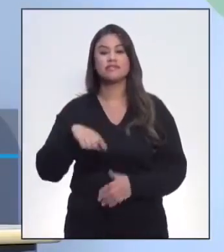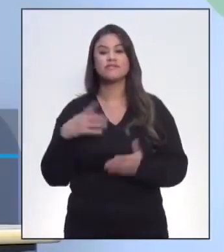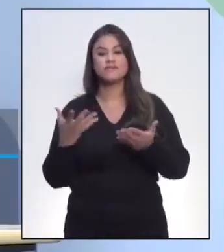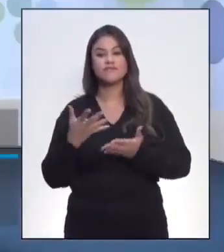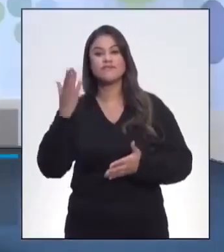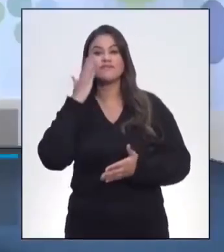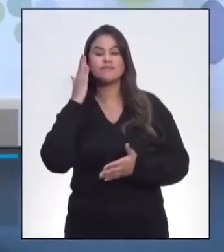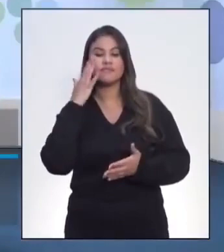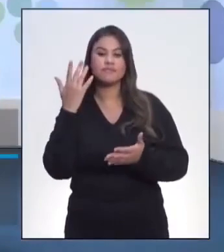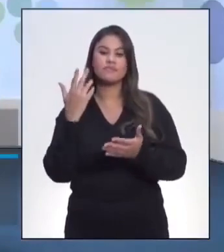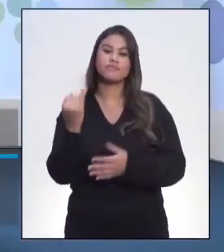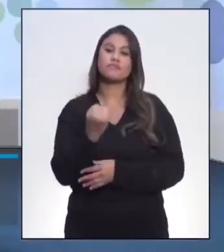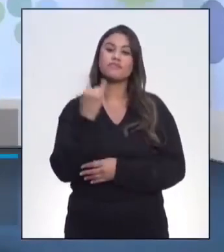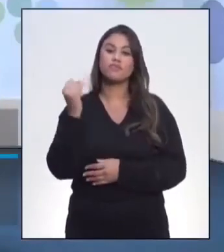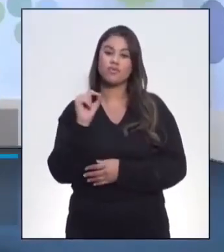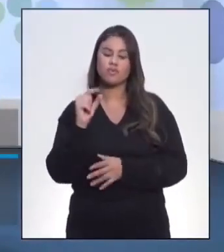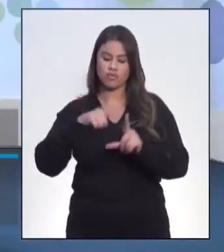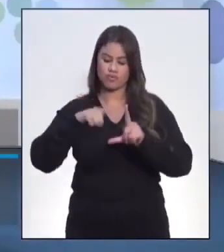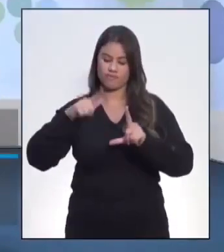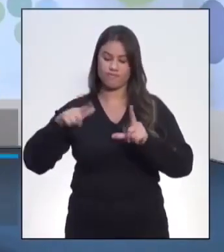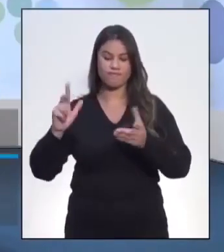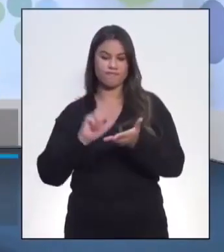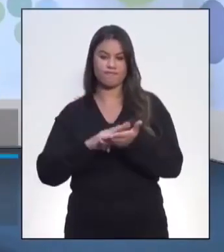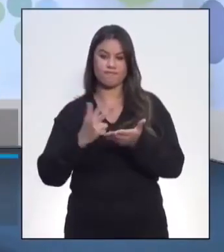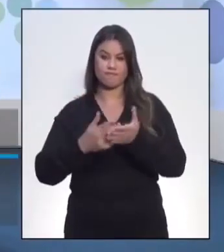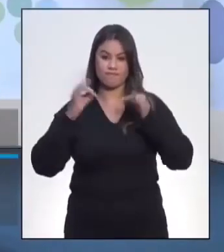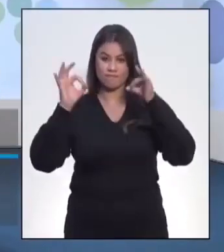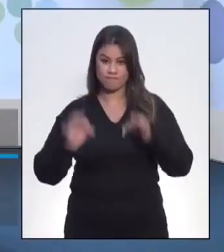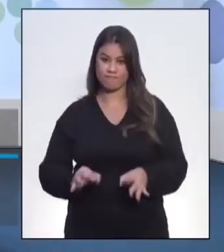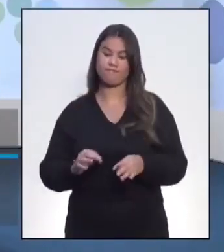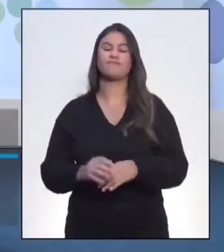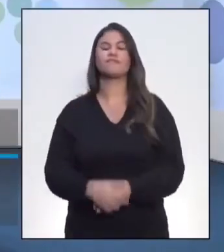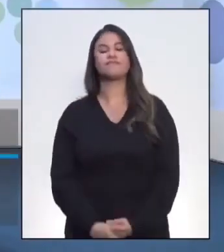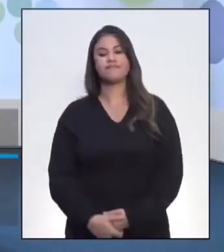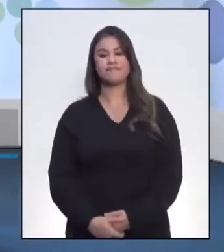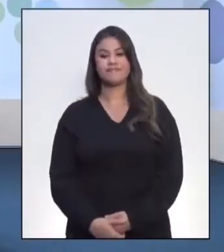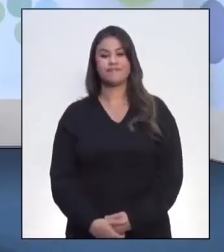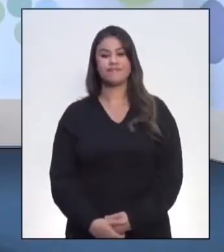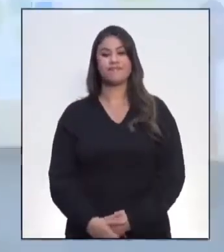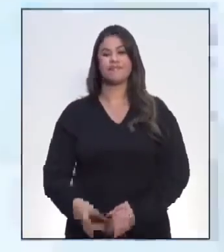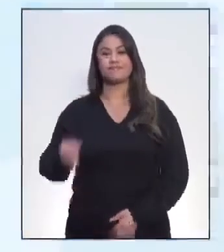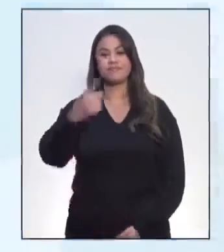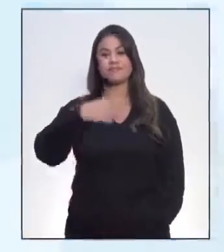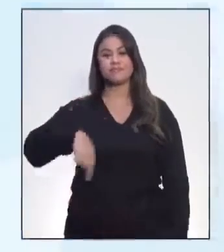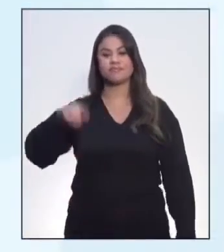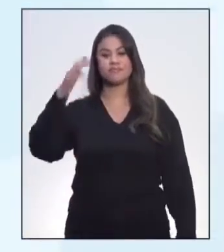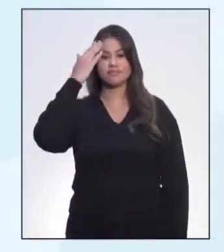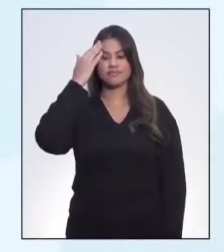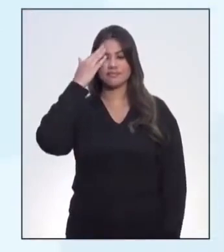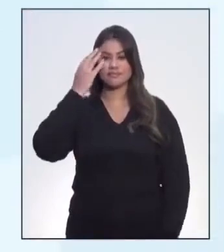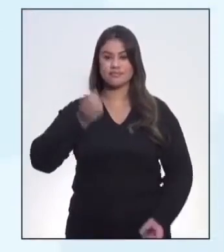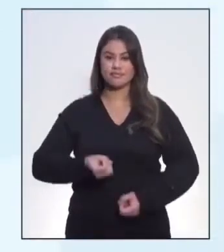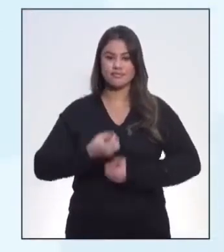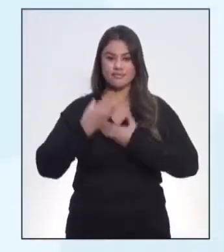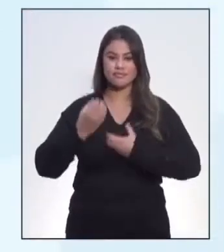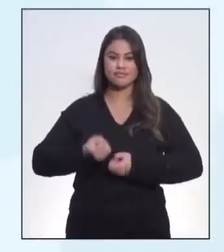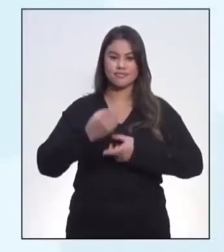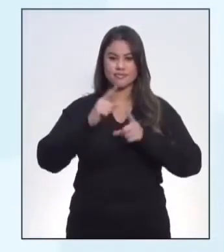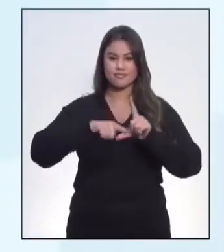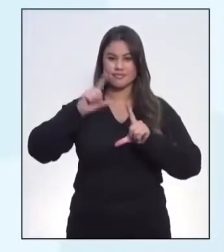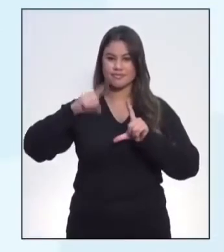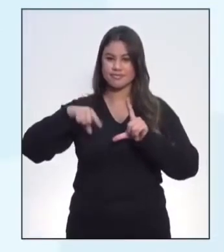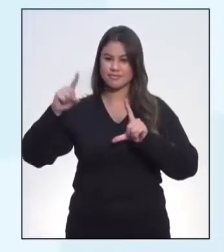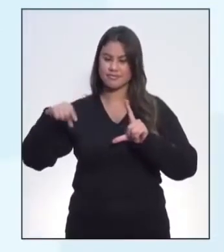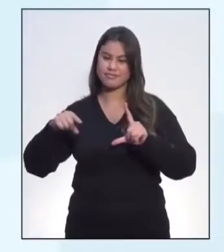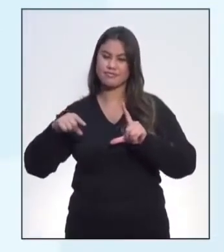interpretar corretamente os gráficos. Verdade. Vamos lá? Vocês sabem o que é um infográfico? Quando a gente fala em